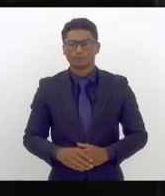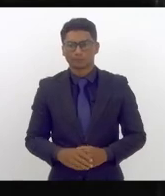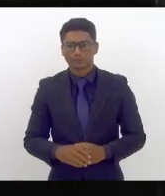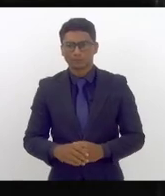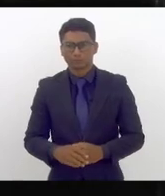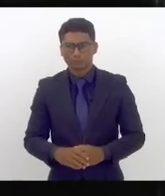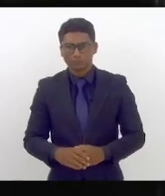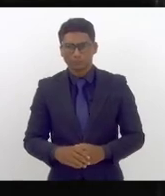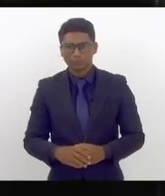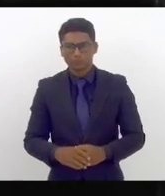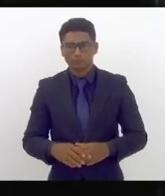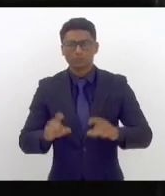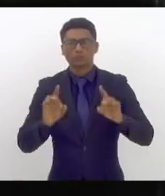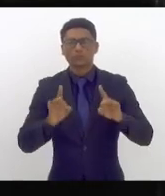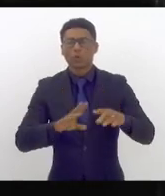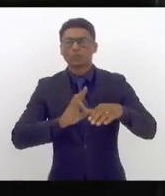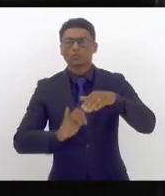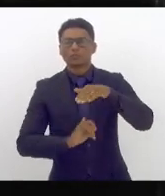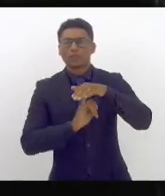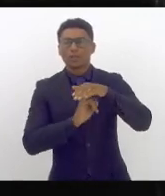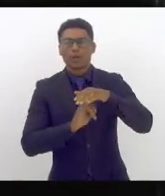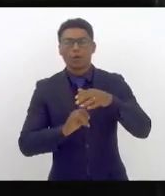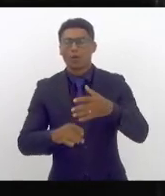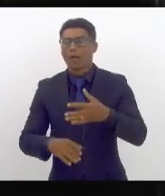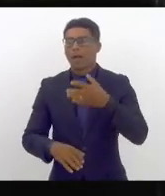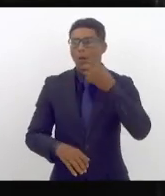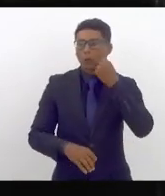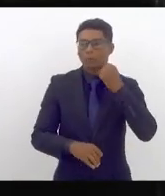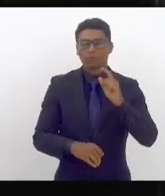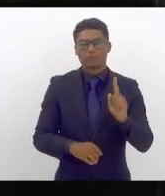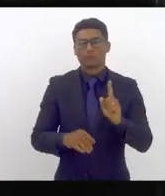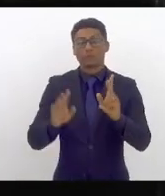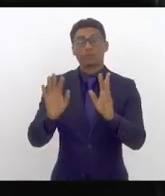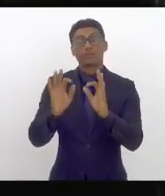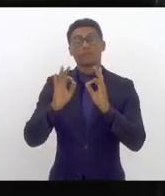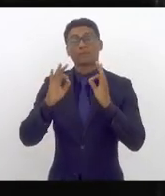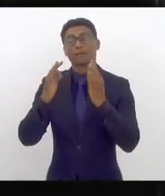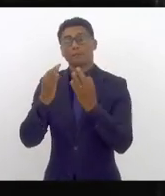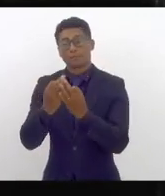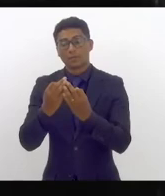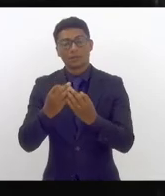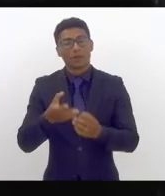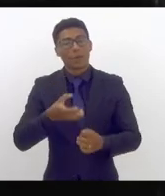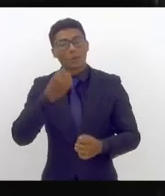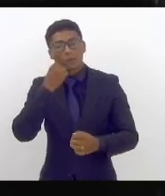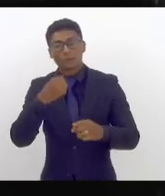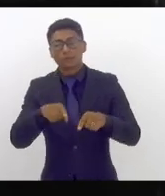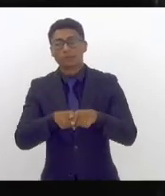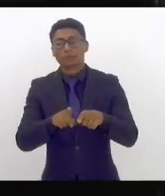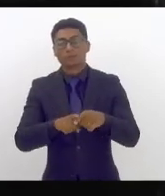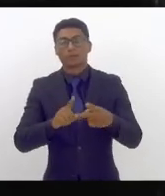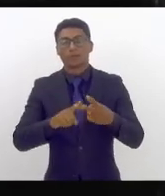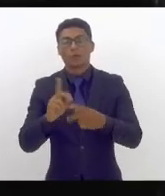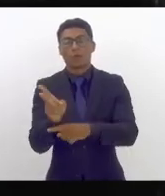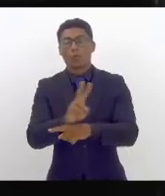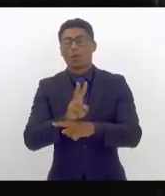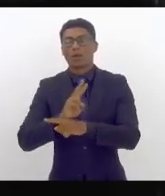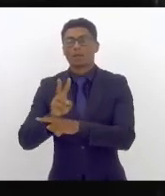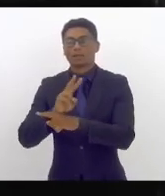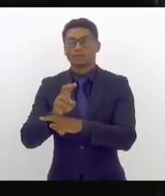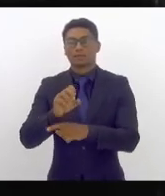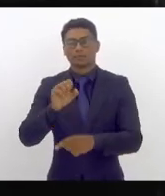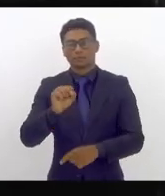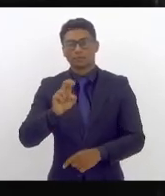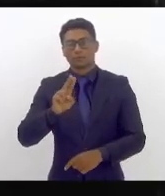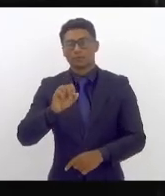é do acolhimento institucional mas sim com a família acolhedor e com a guarda subsidiada e que agora também